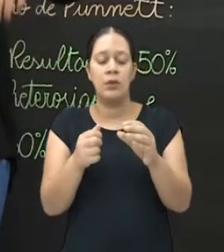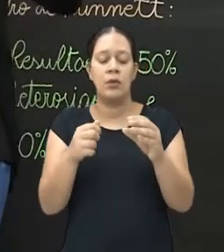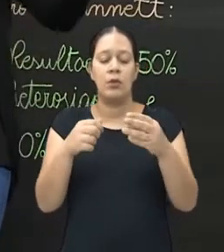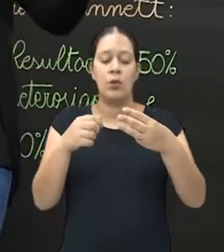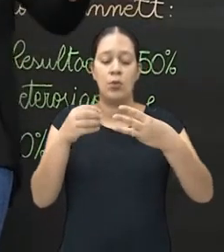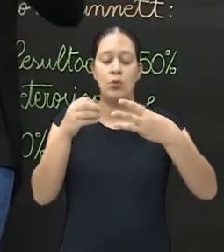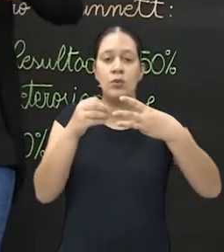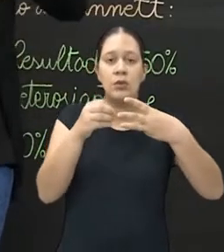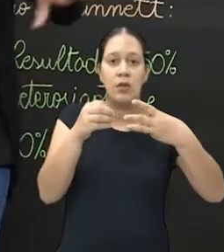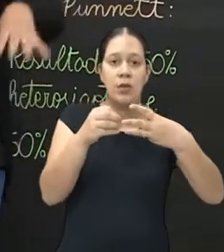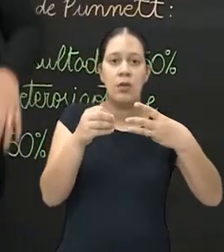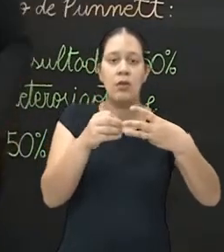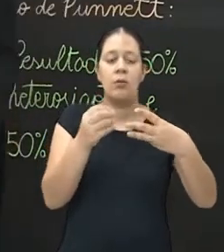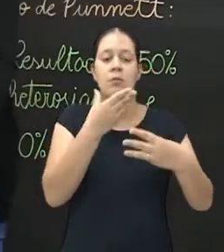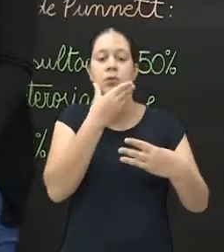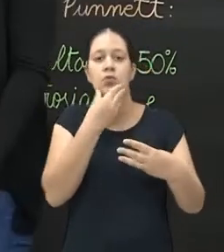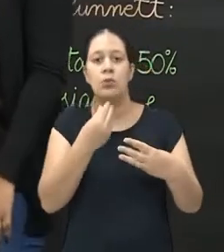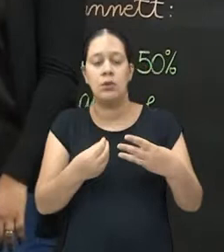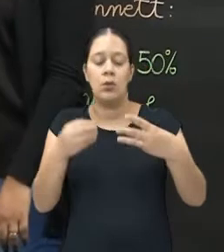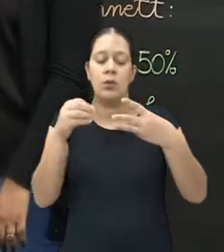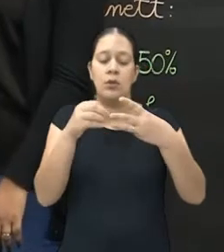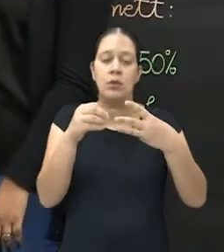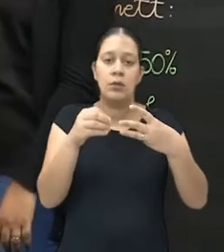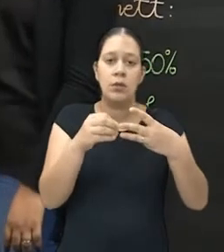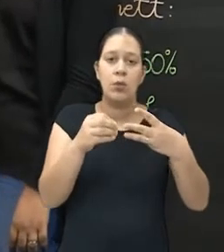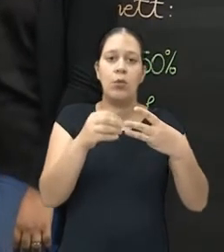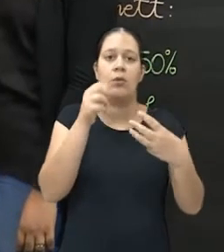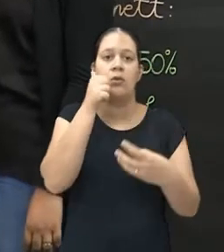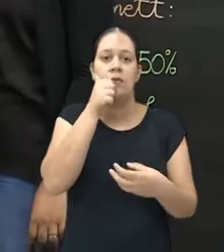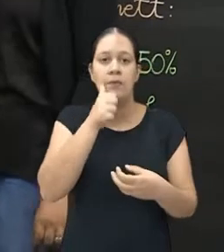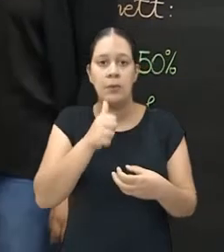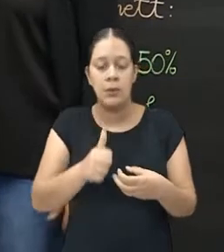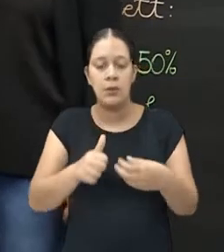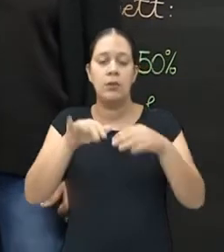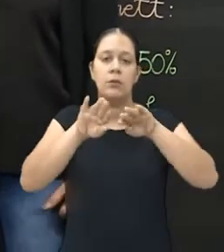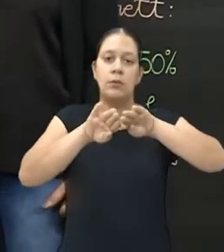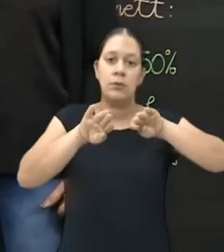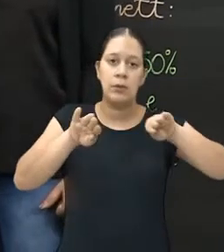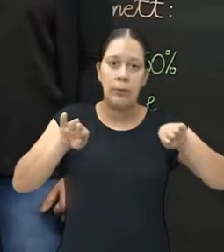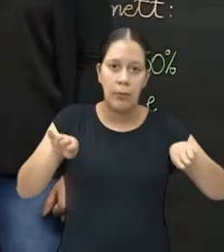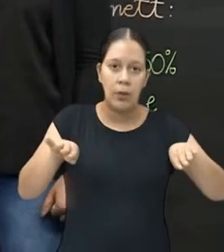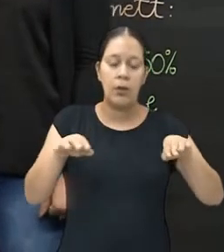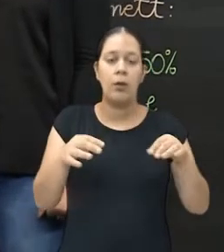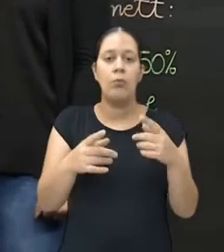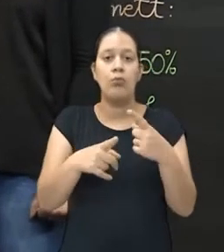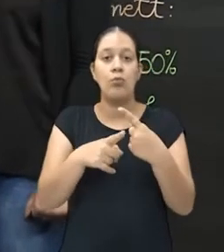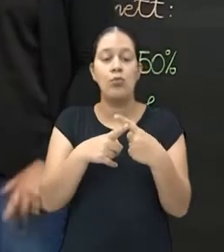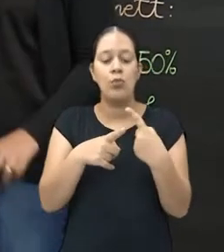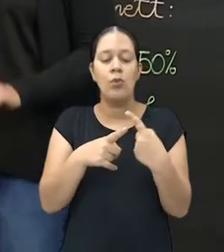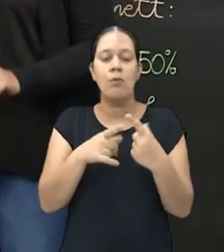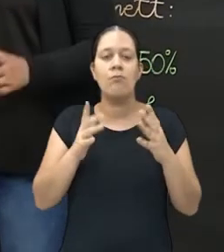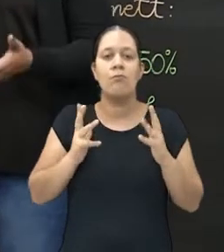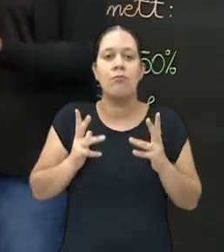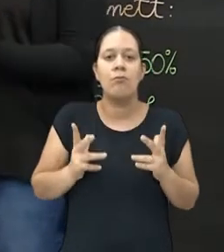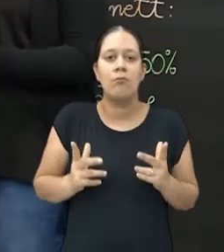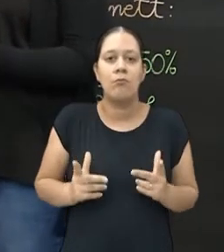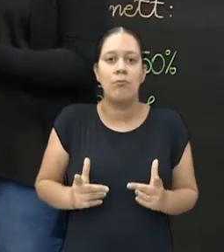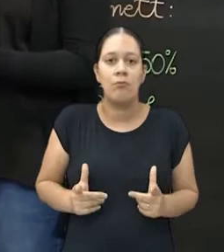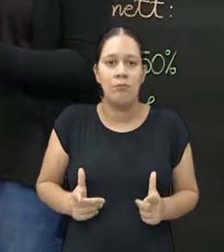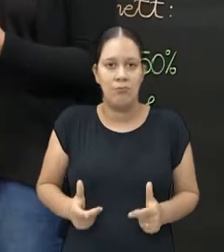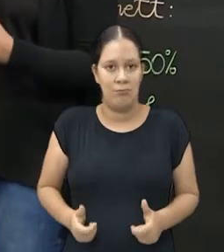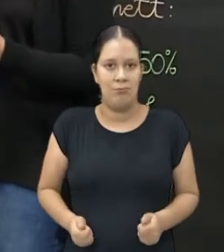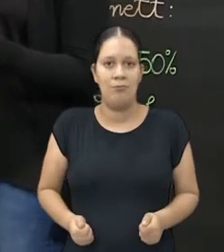uma masculina e uma feminina. Então, separou ali. E que é, portanto, puro. Assim, então, ele observou e